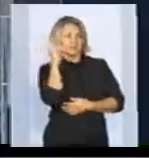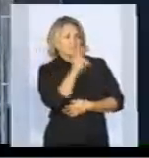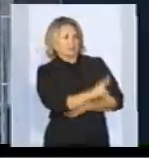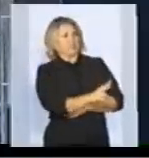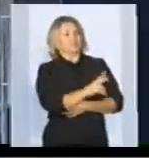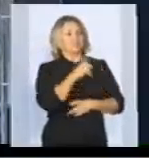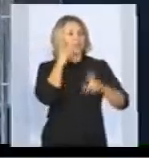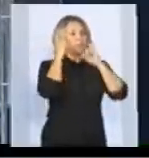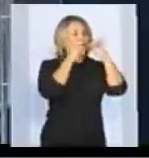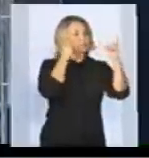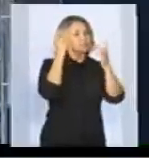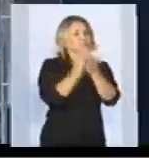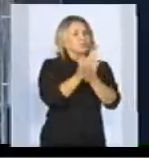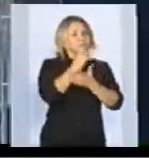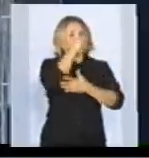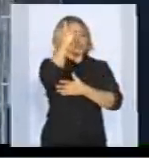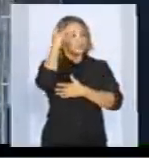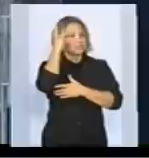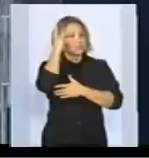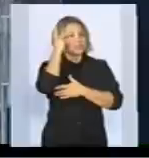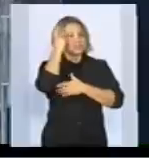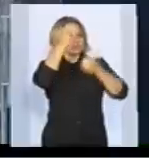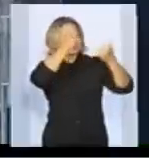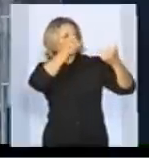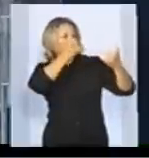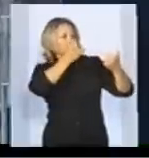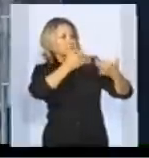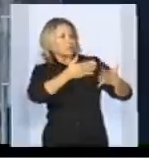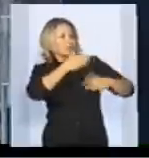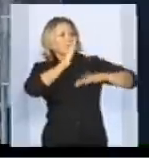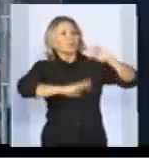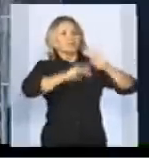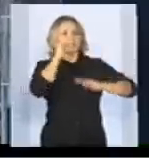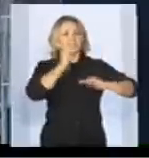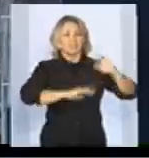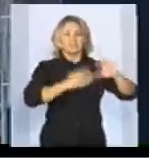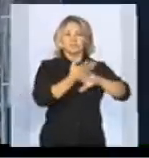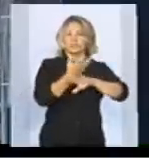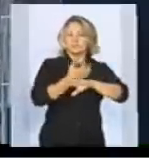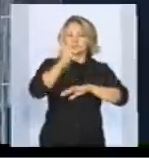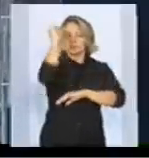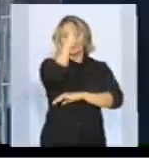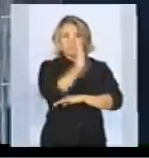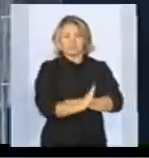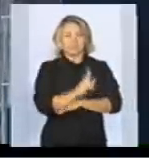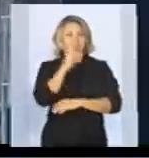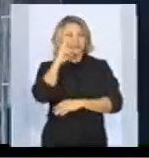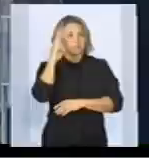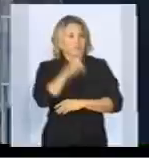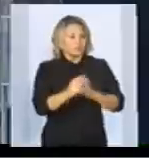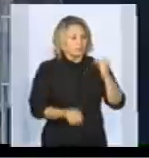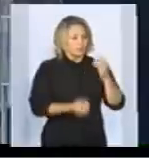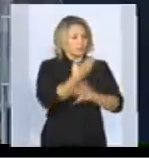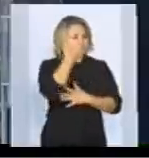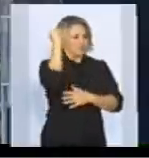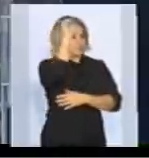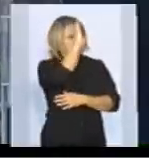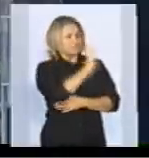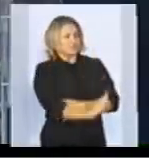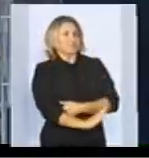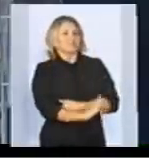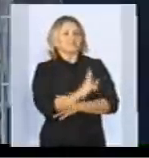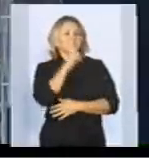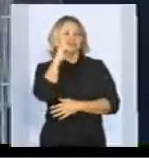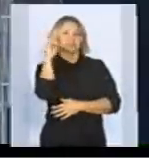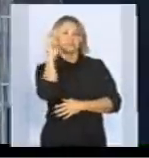preocupação de algumas pessoas com relação à qualidade do conteúdo brasileiro o que nós temos visto é uma produção brasileira no campo